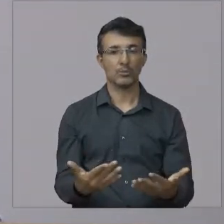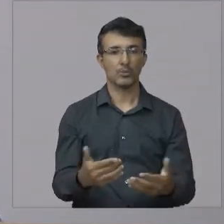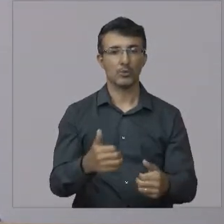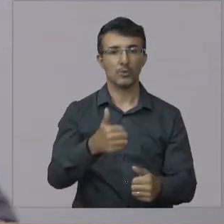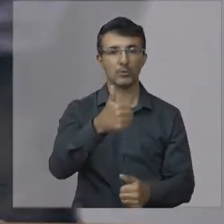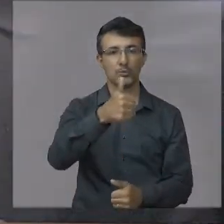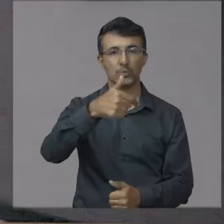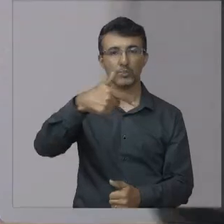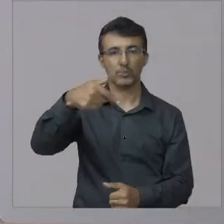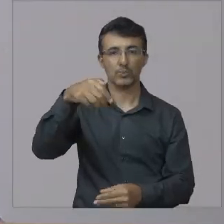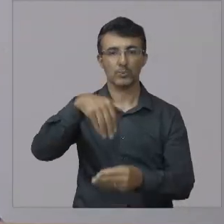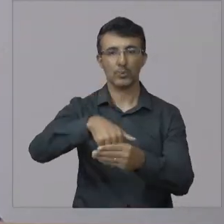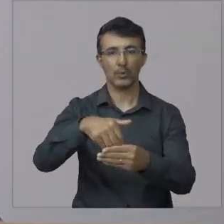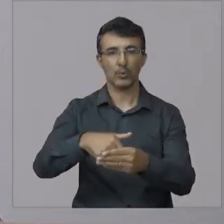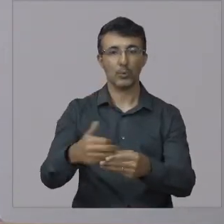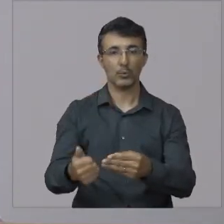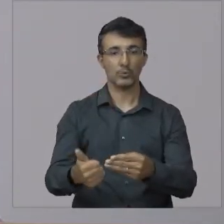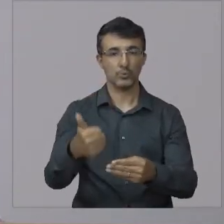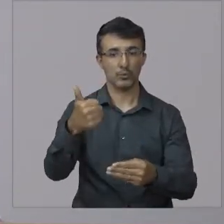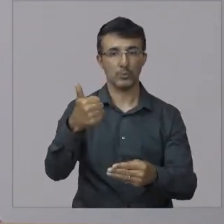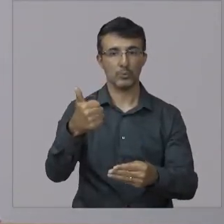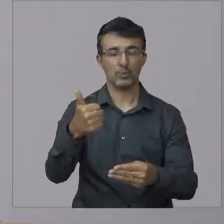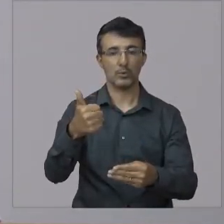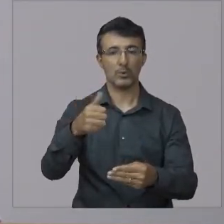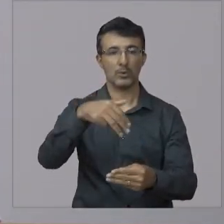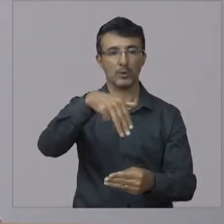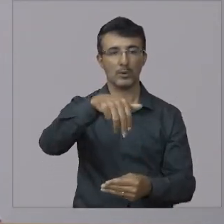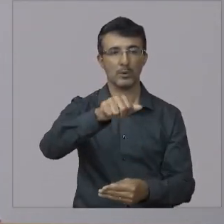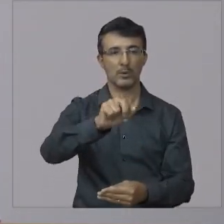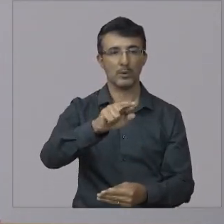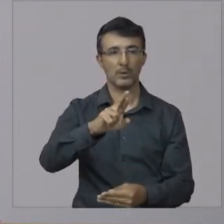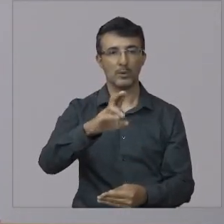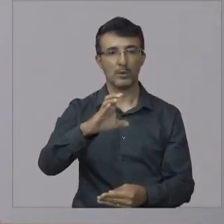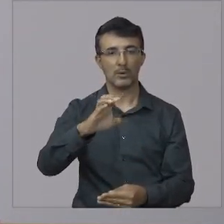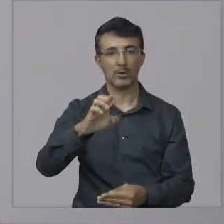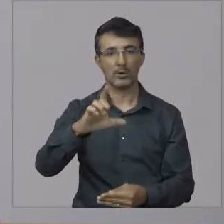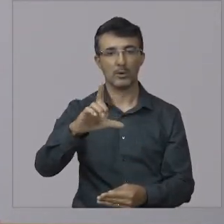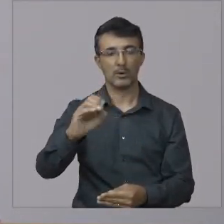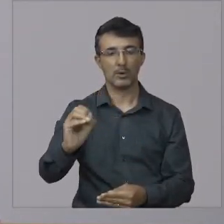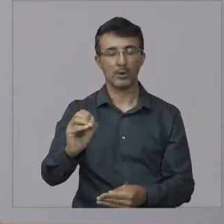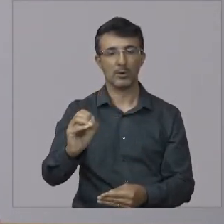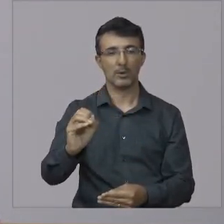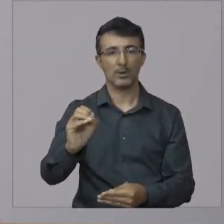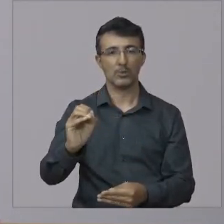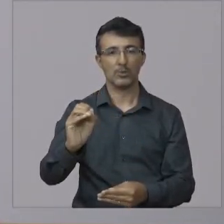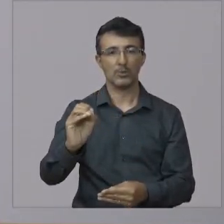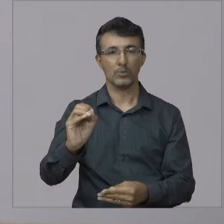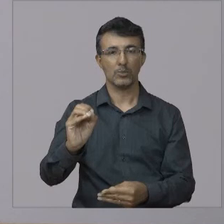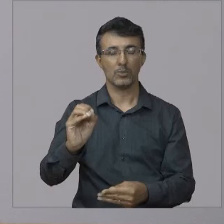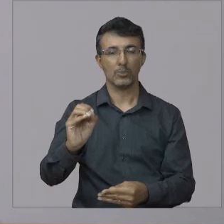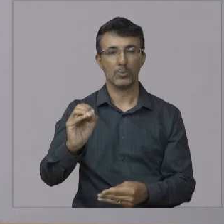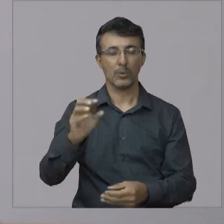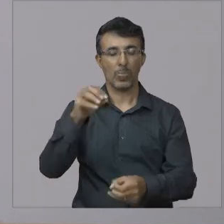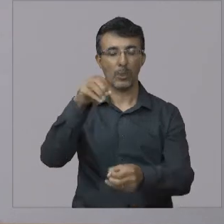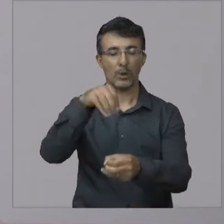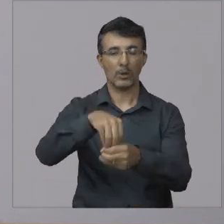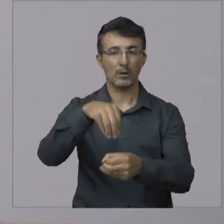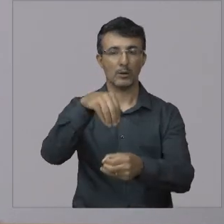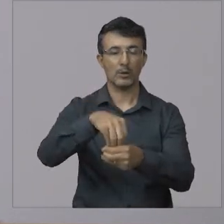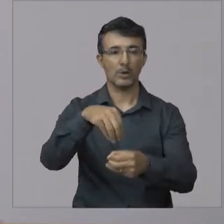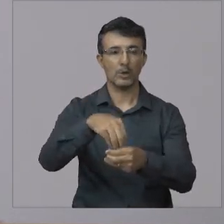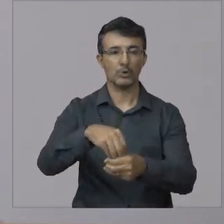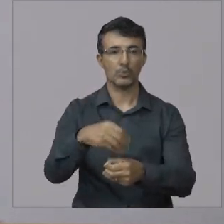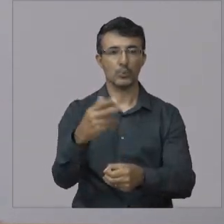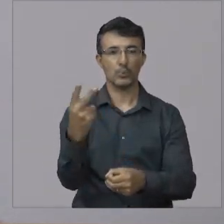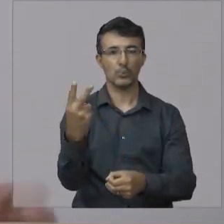Marcelo Garcia, então, foi eleito como segundo secretário para o biênio 2021